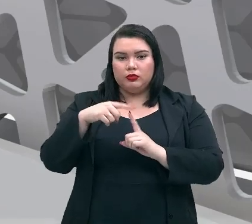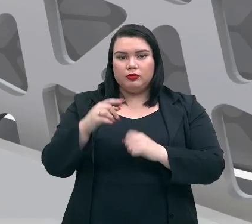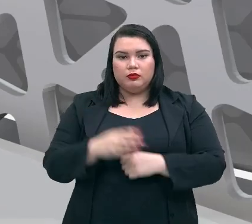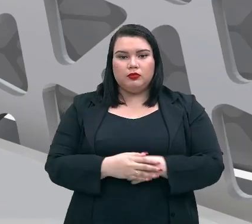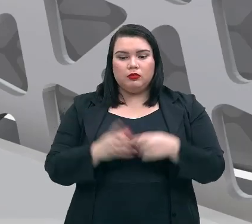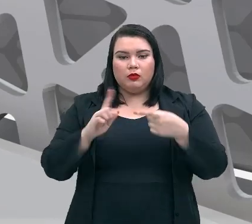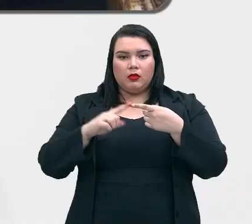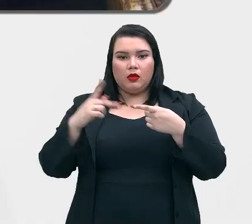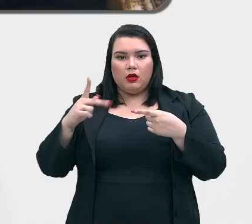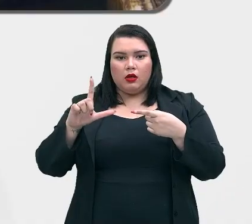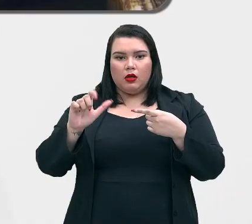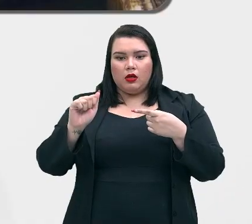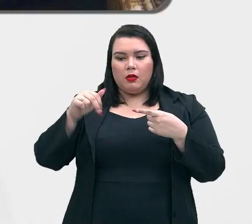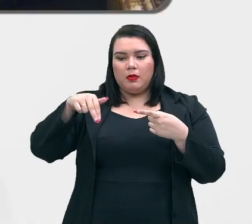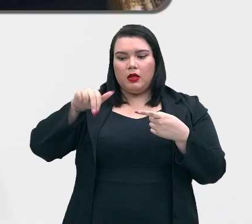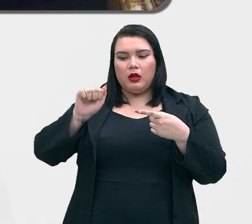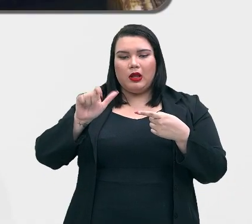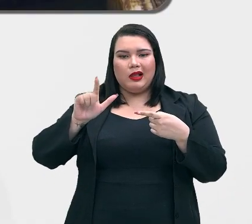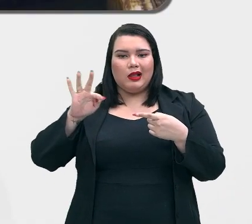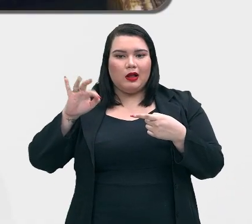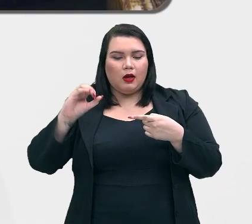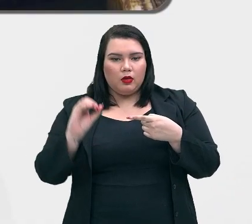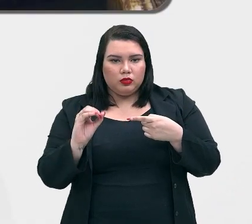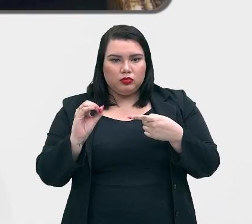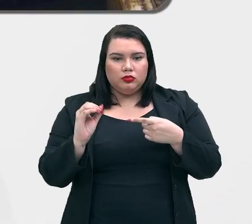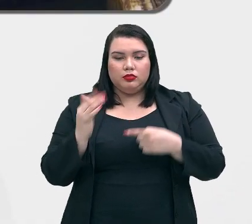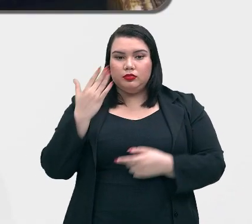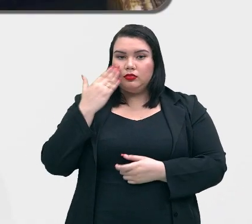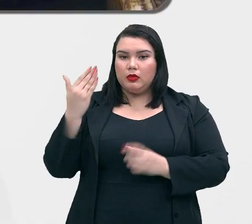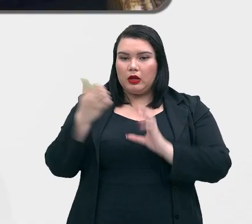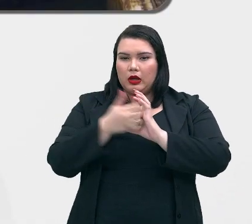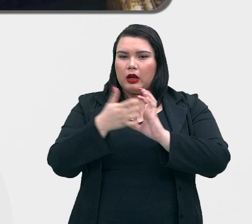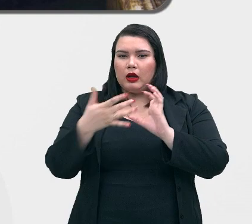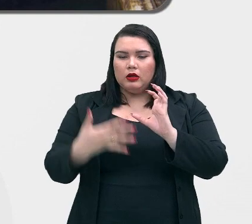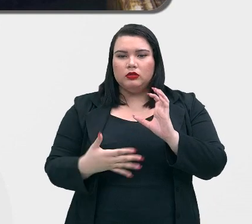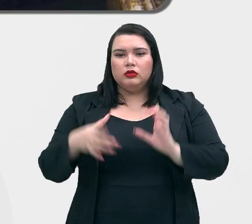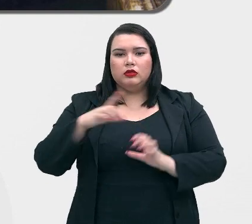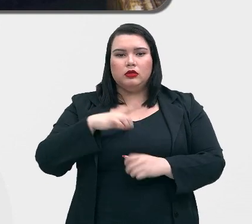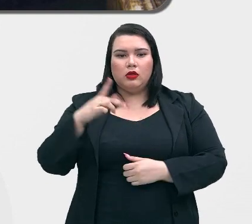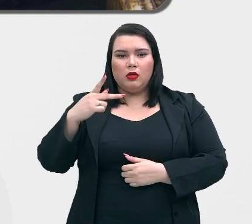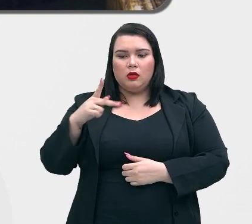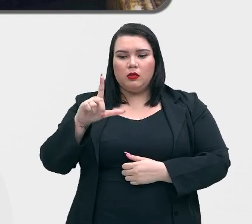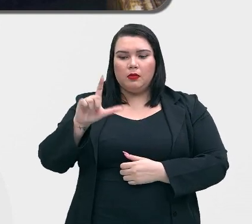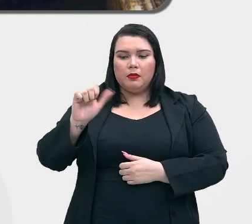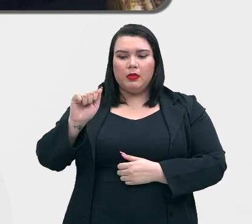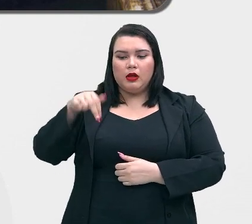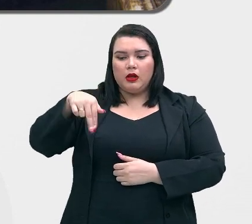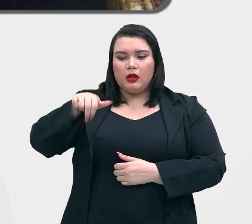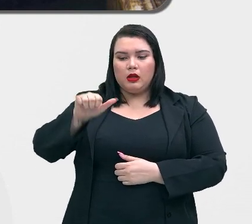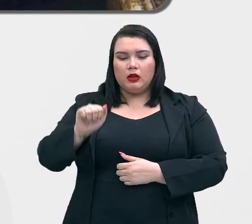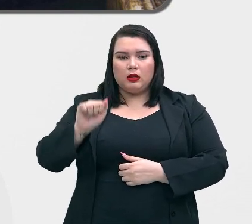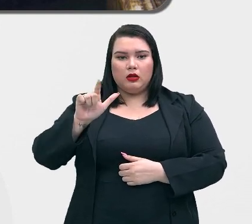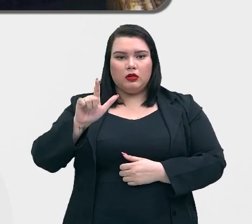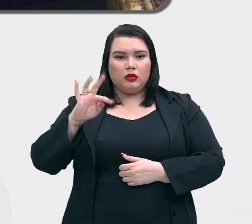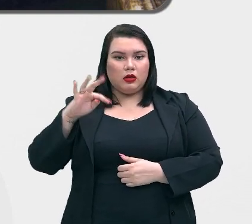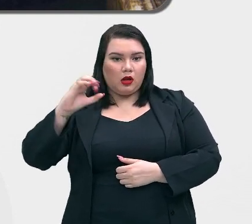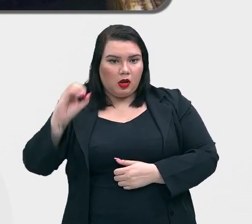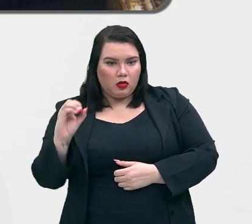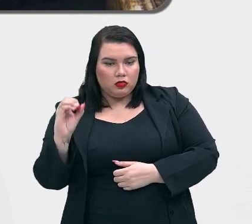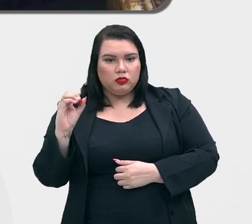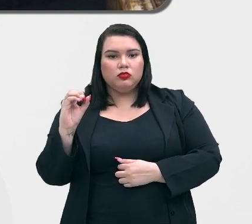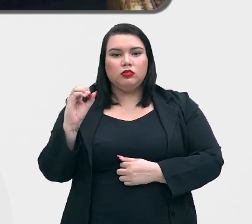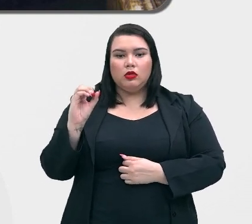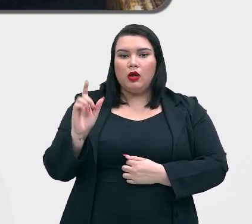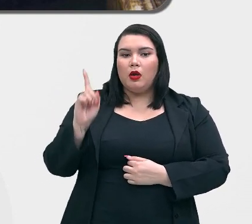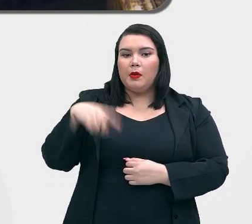de planalto e os rios de planície. Então, olha só, essas características dos rios, os rios de planalto, o nome já fala alto,